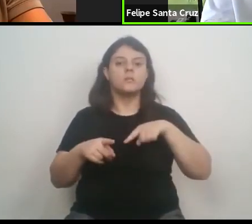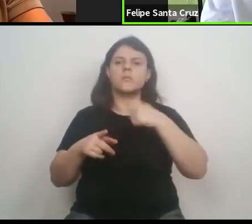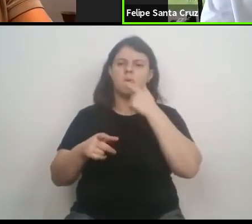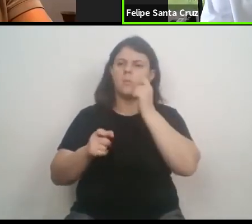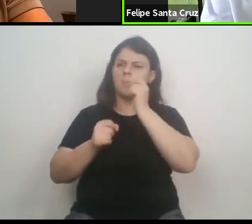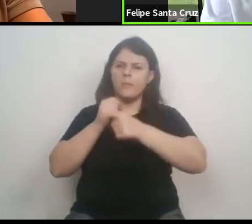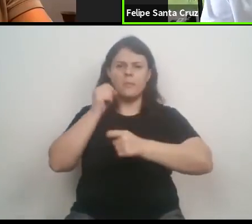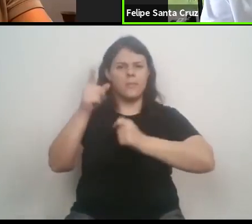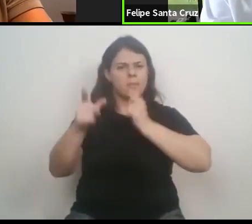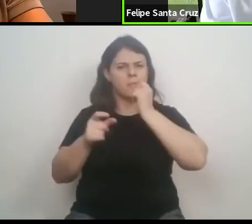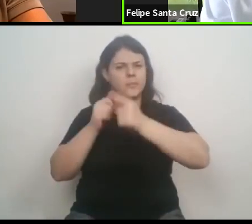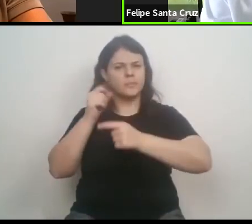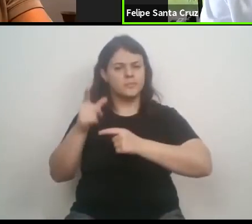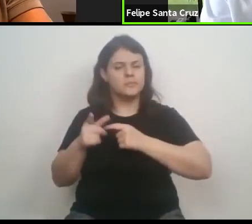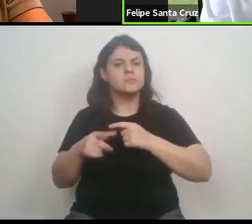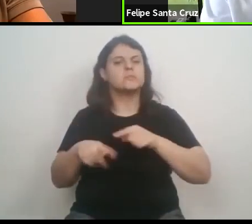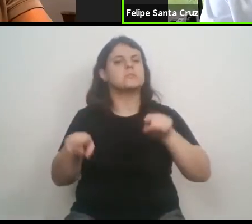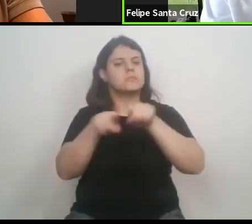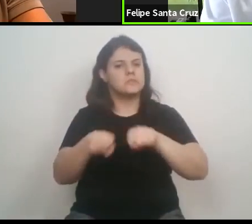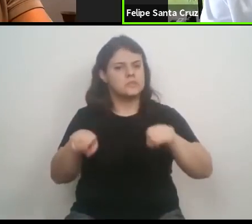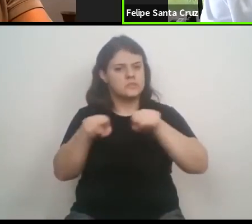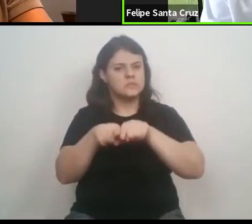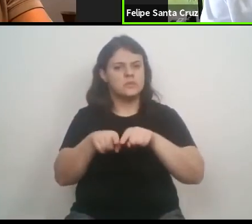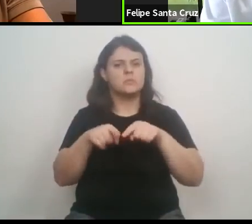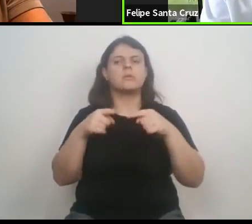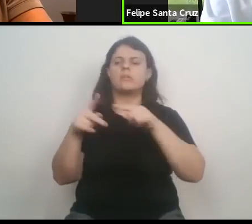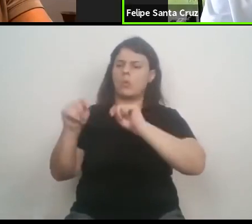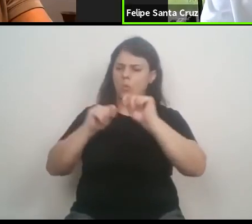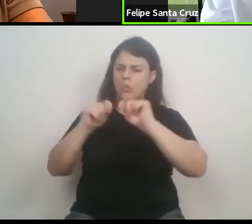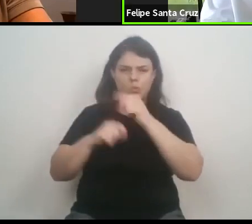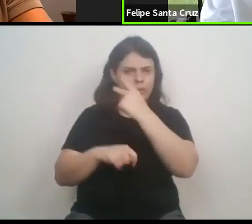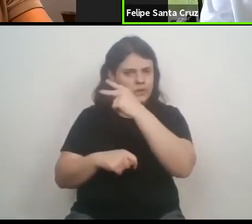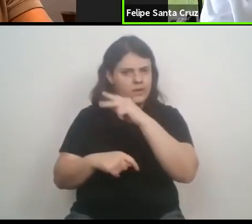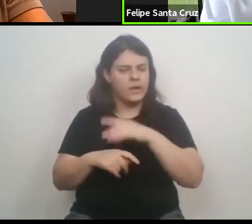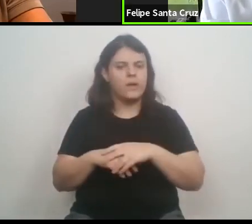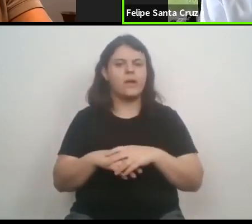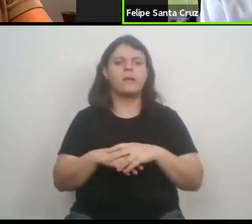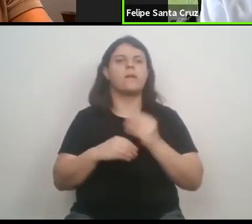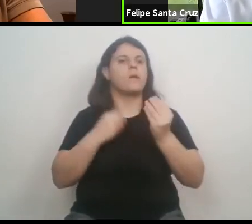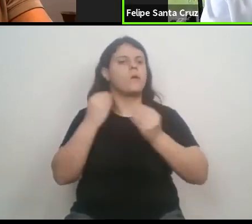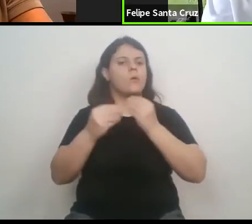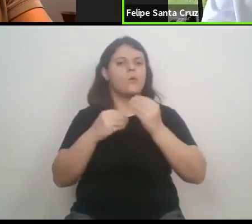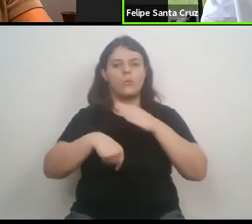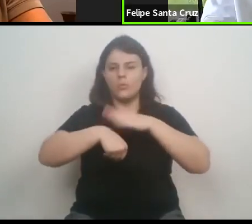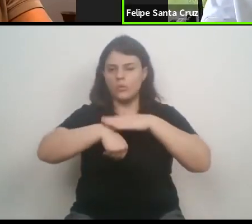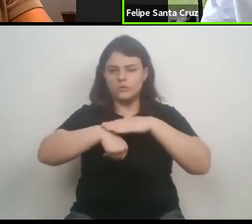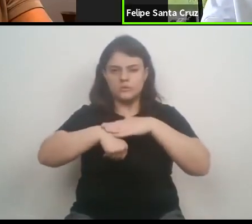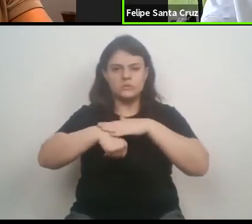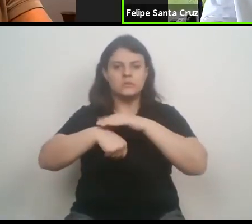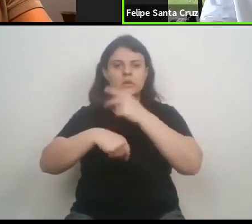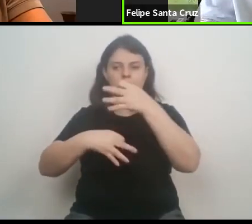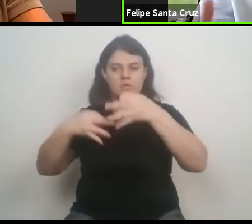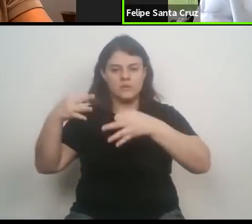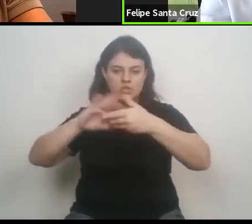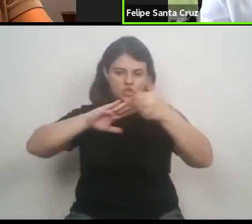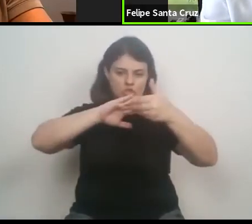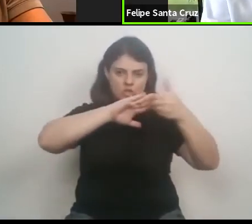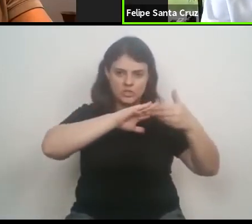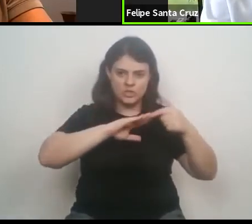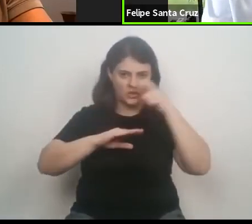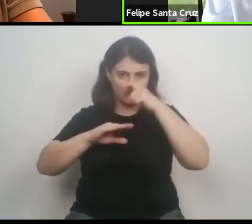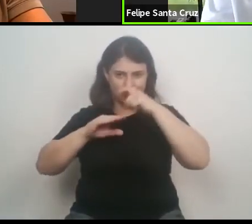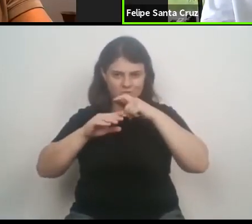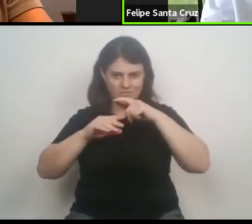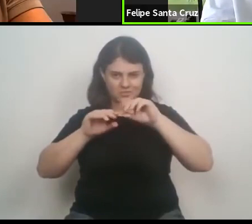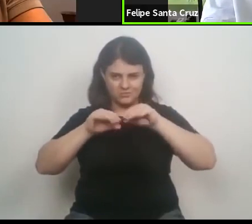autocríticas aos seus controles, à sua retirada, ao tempo de retirada das notícias falsas. É óbvio que